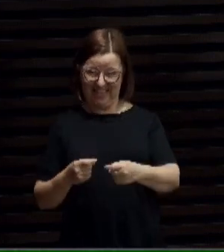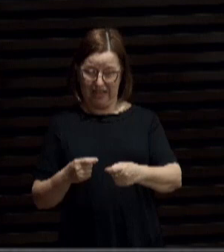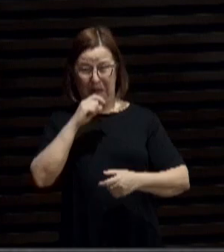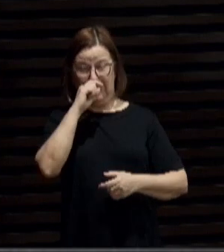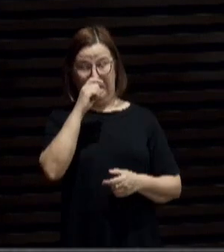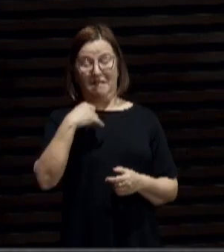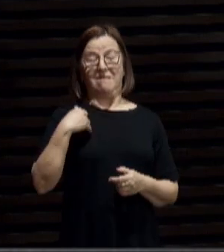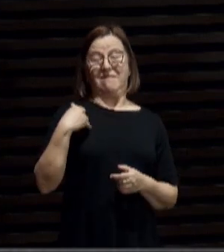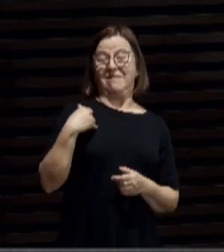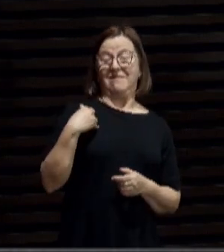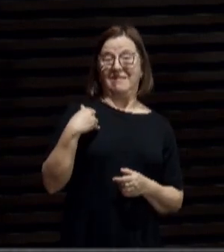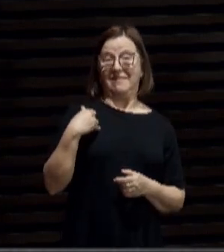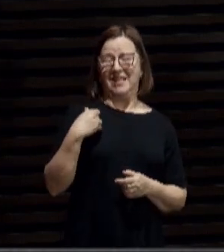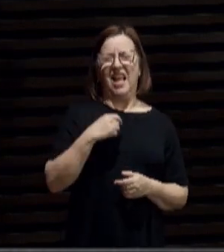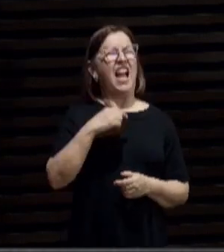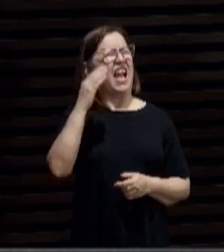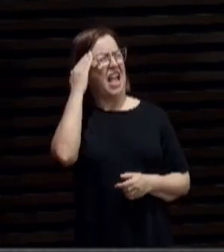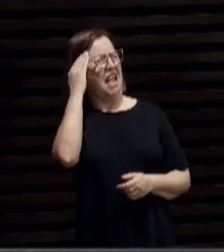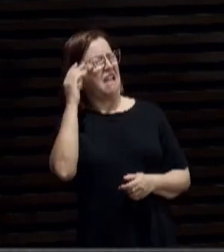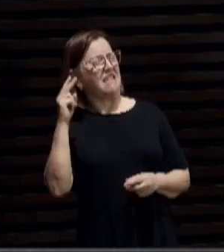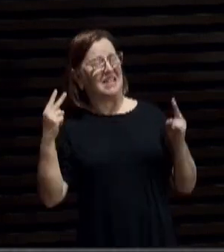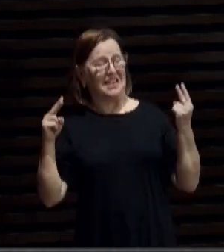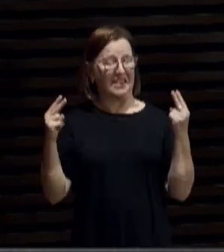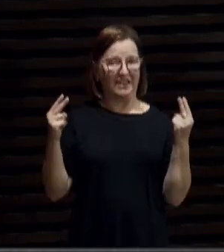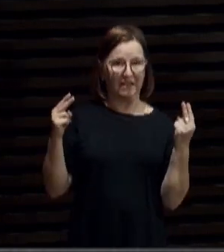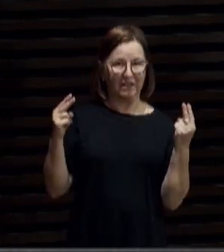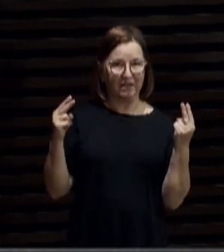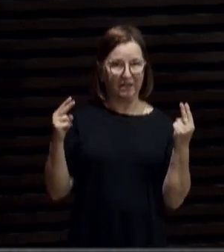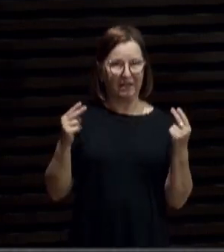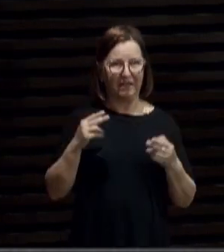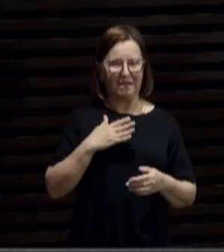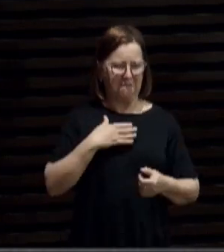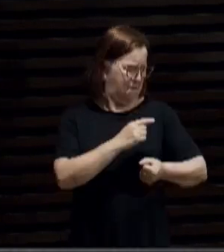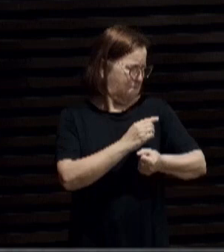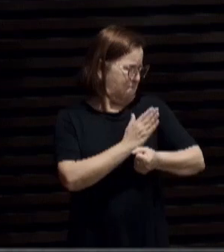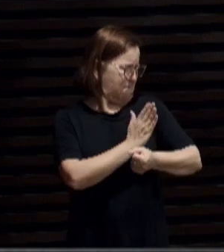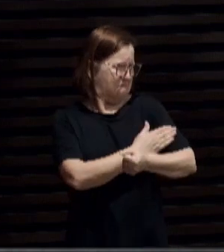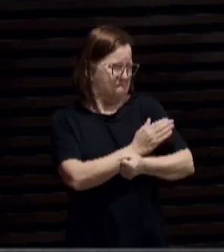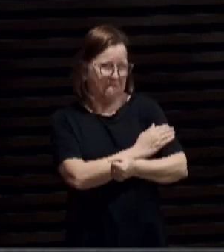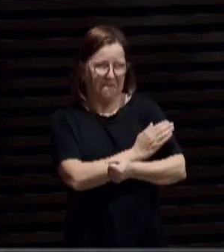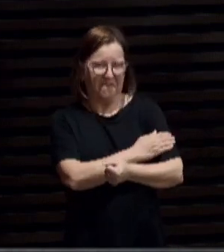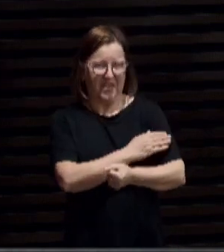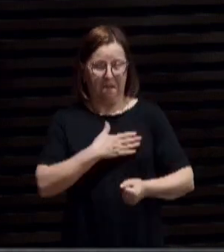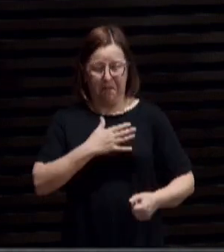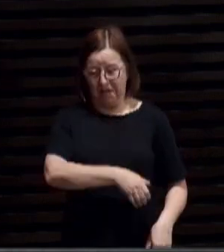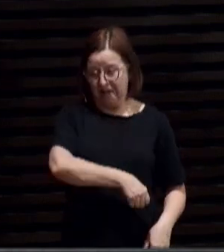pensando, eu sei que vencerei, meu braço direito e minha